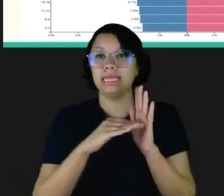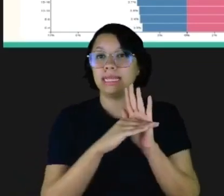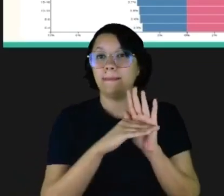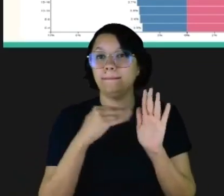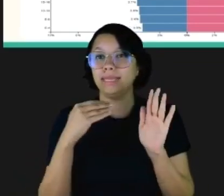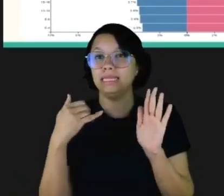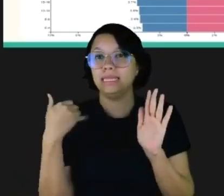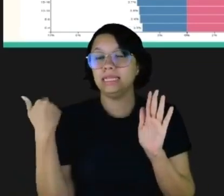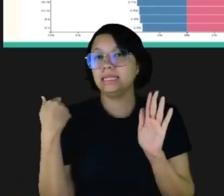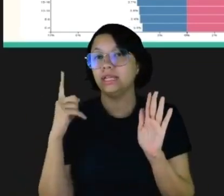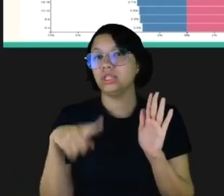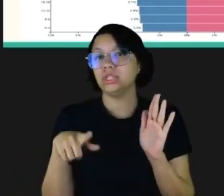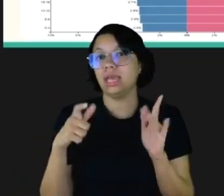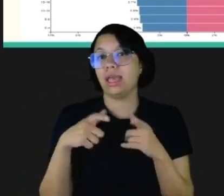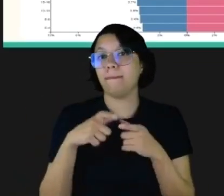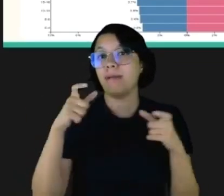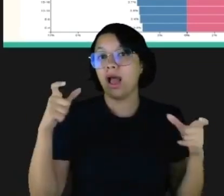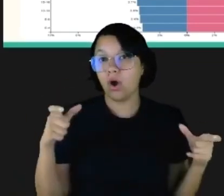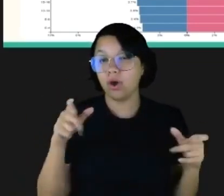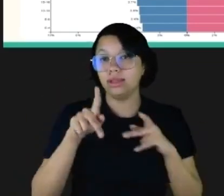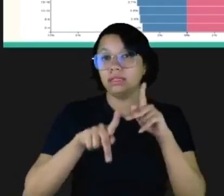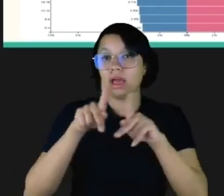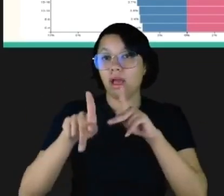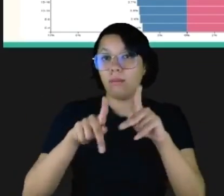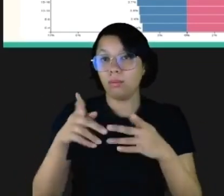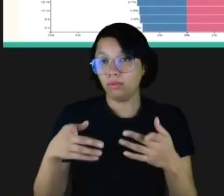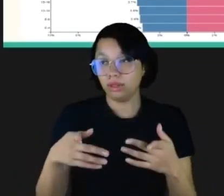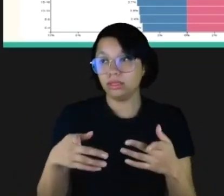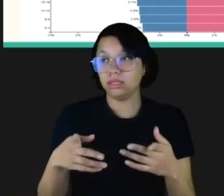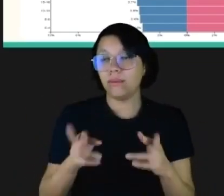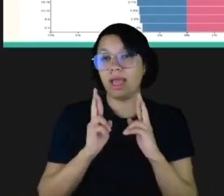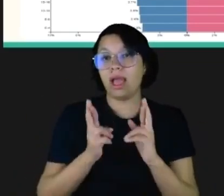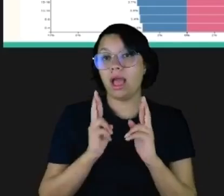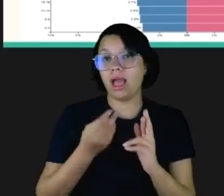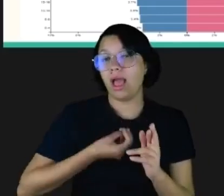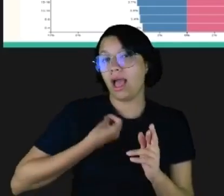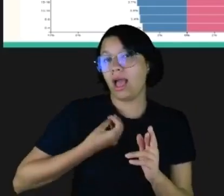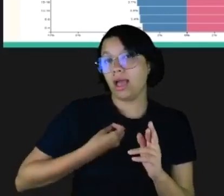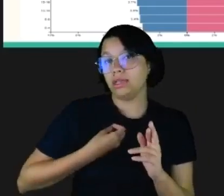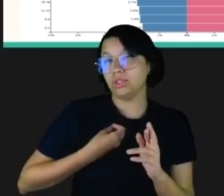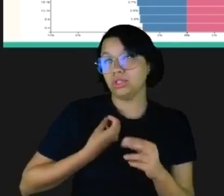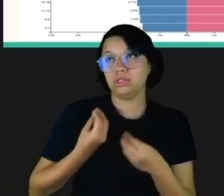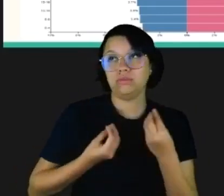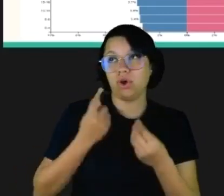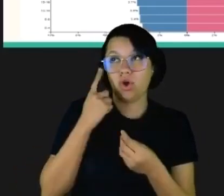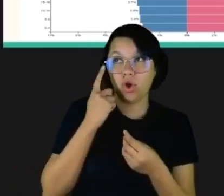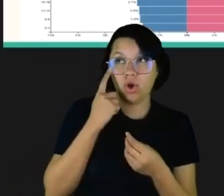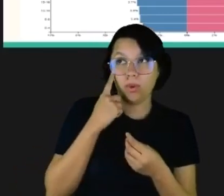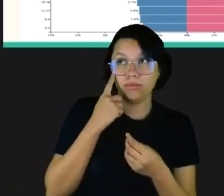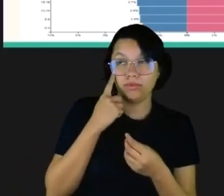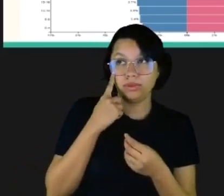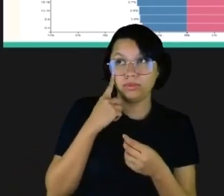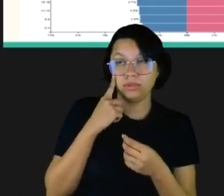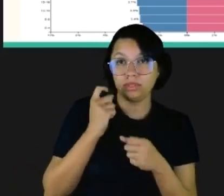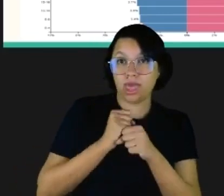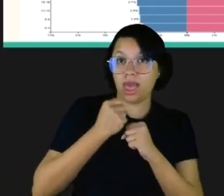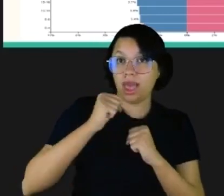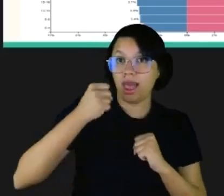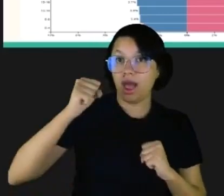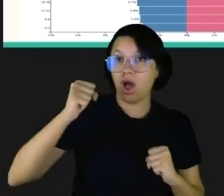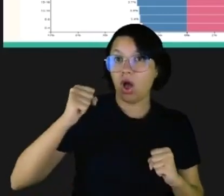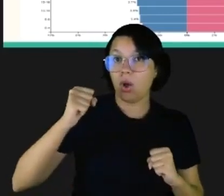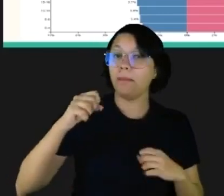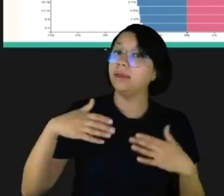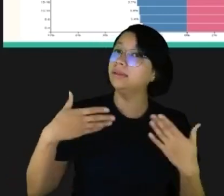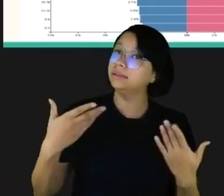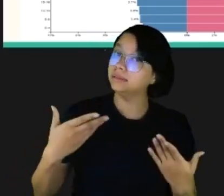meia-idade é a maior parte da população e a expectativa de vida, como nós vimos, está aumentando, logo